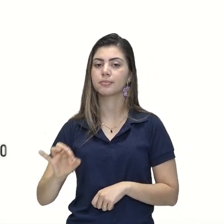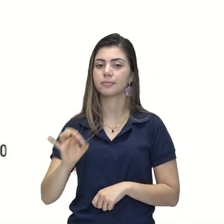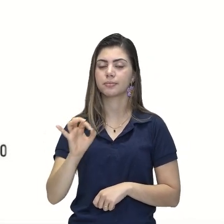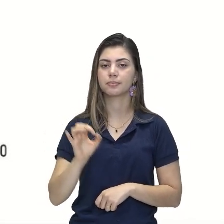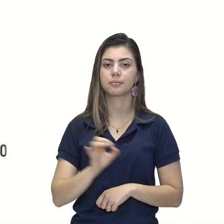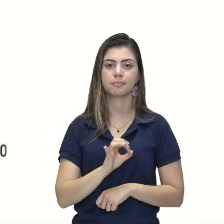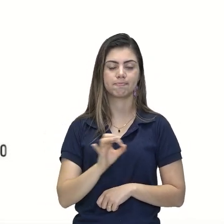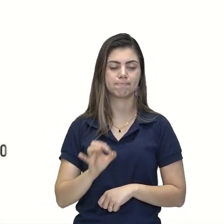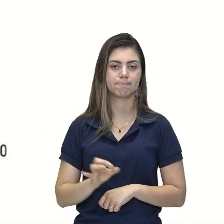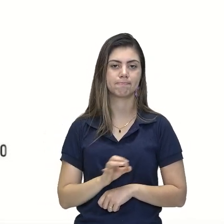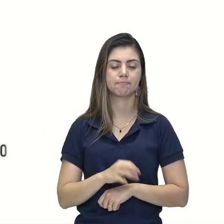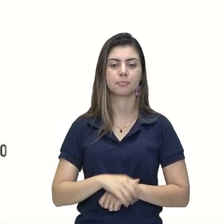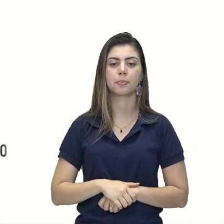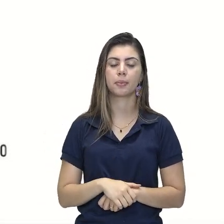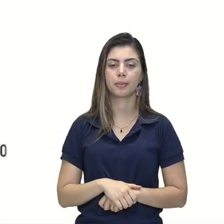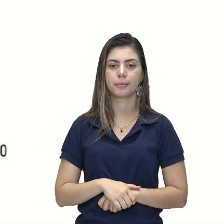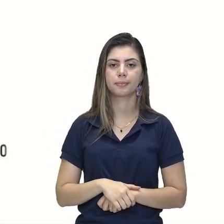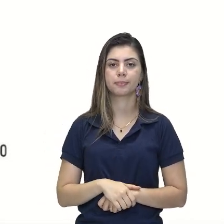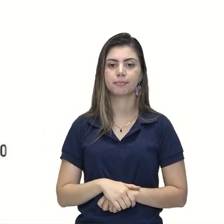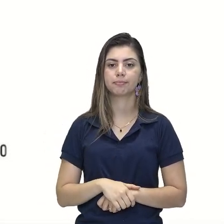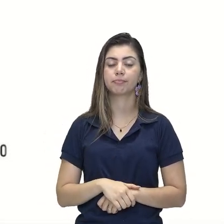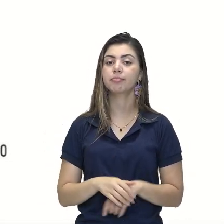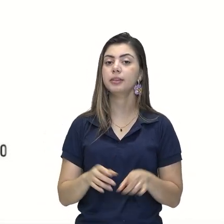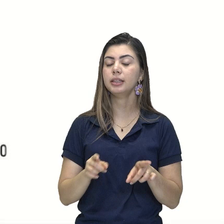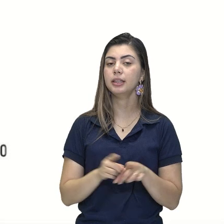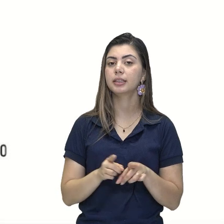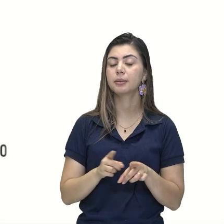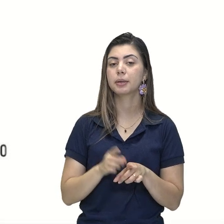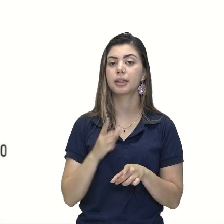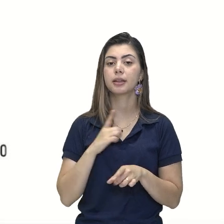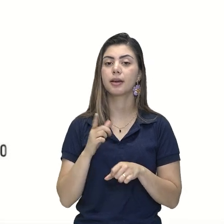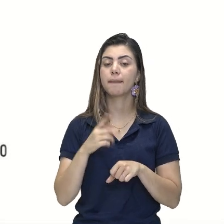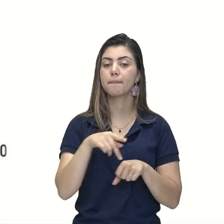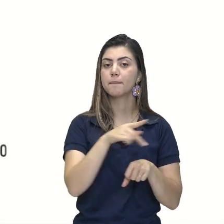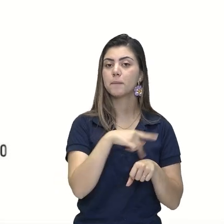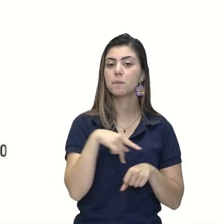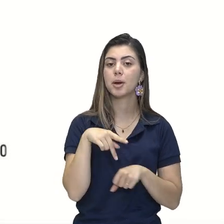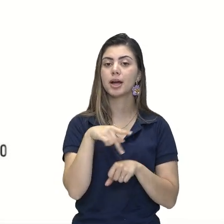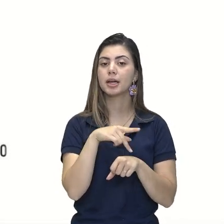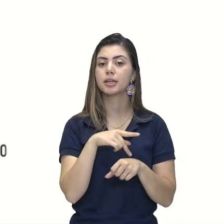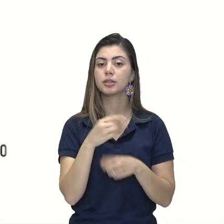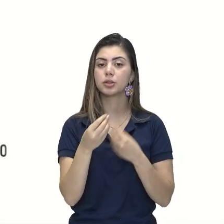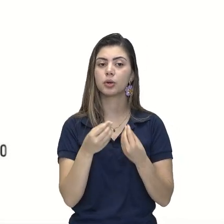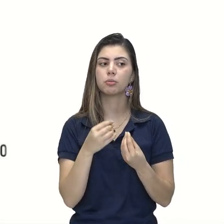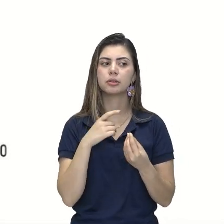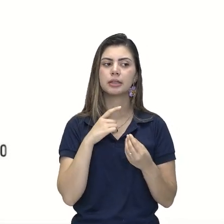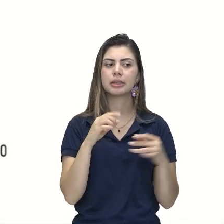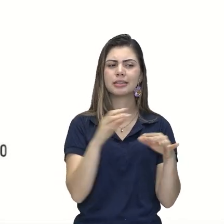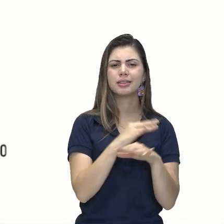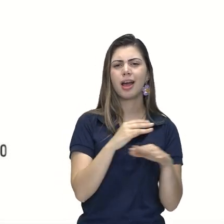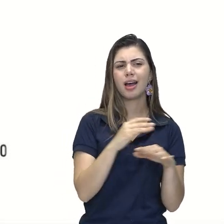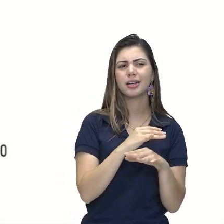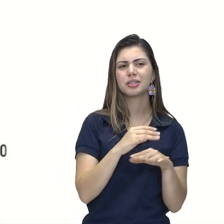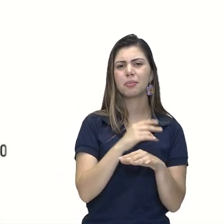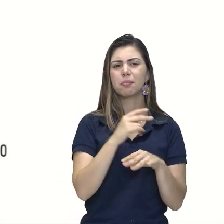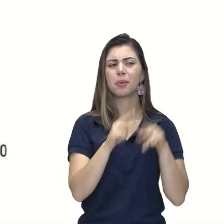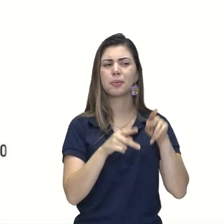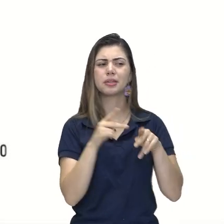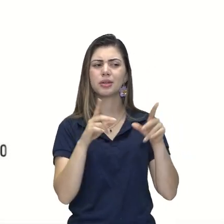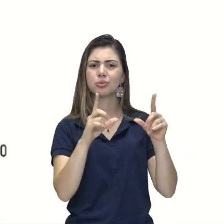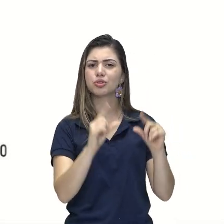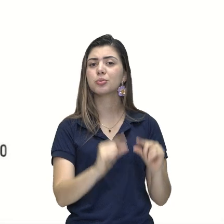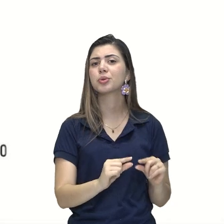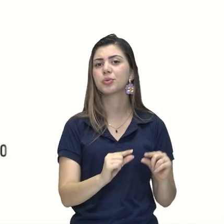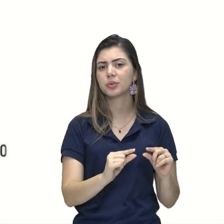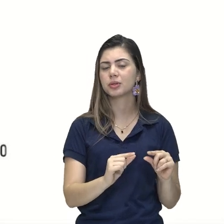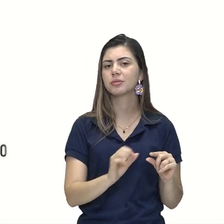vamos também ter os países que são os países menos urbanizados, né? Que são países que estão